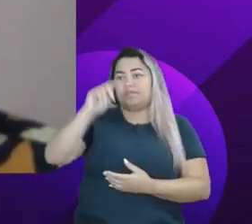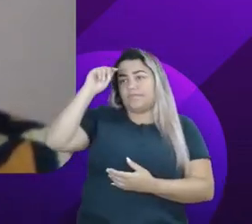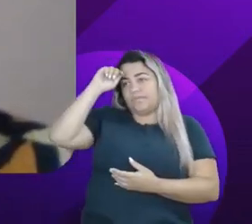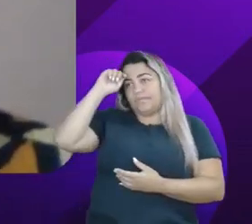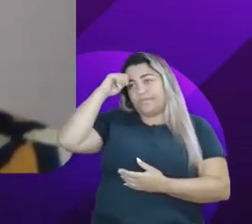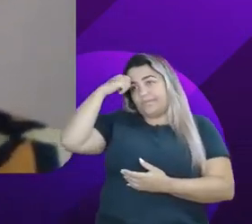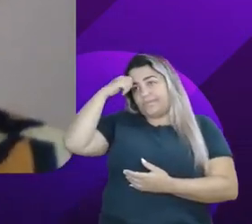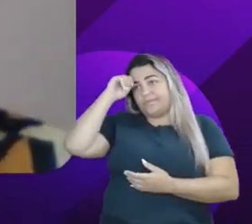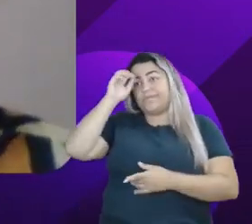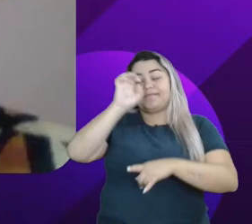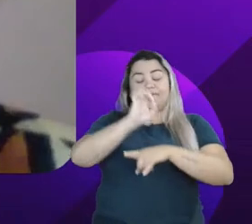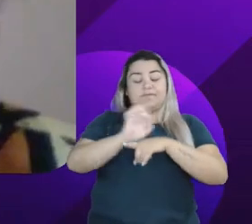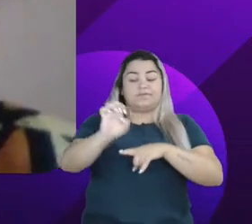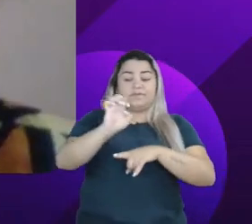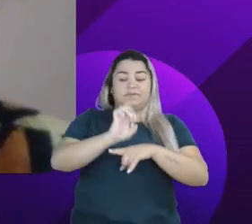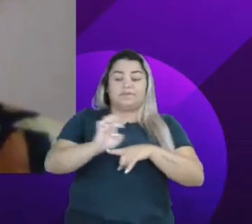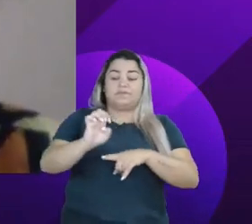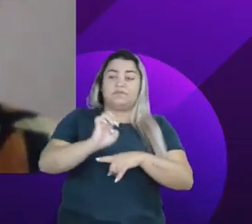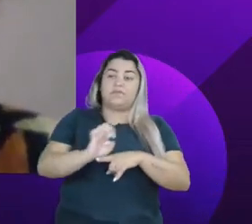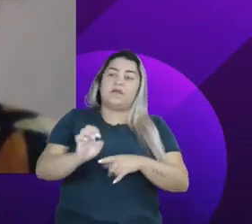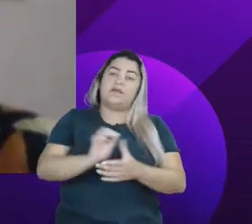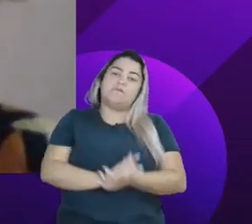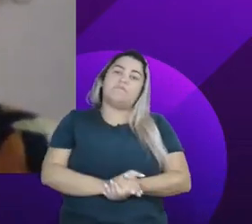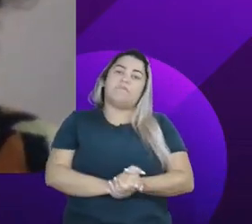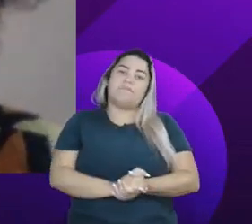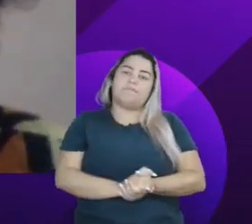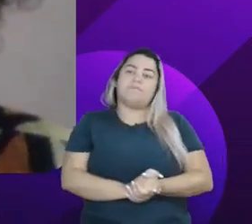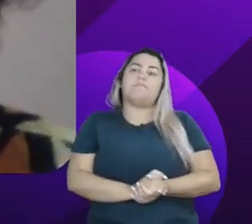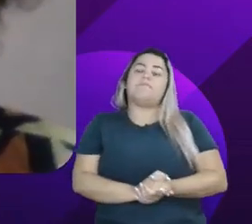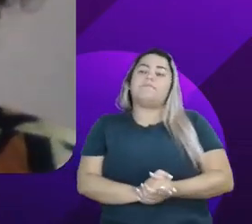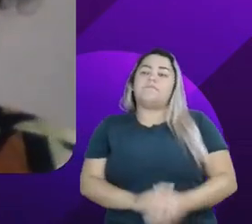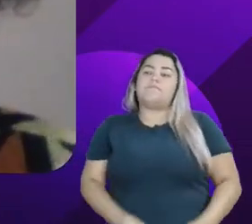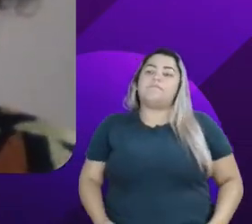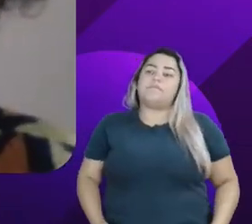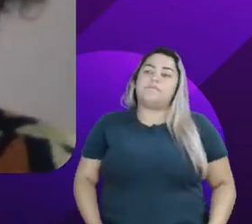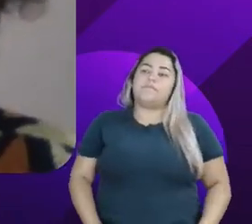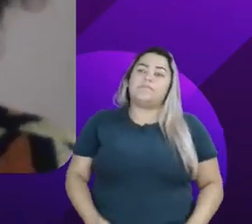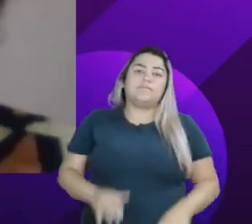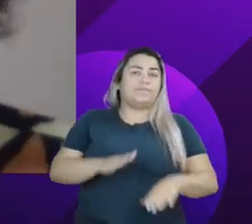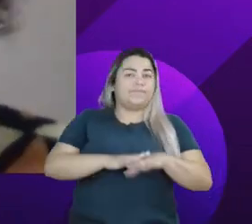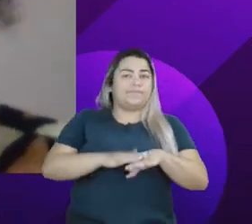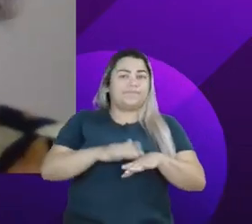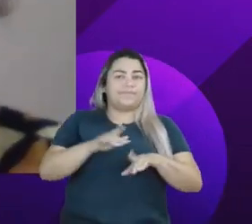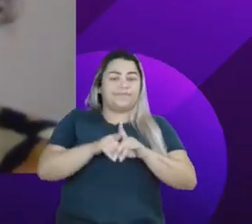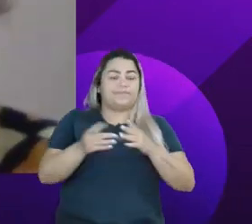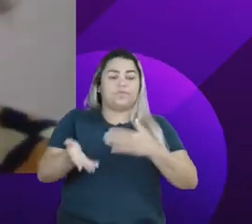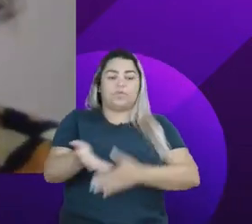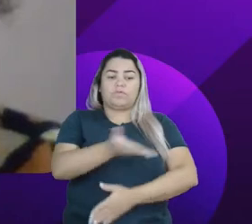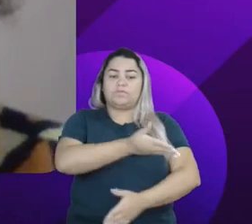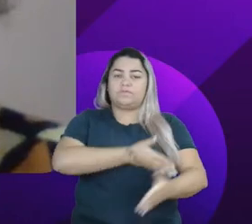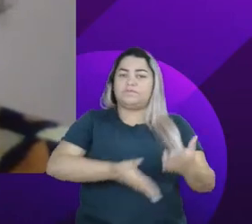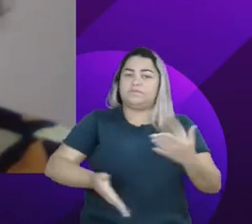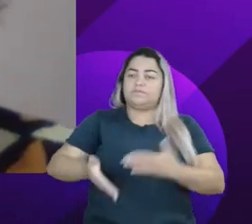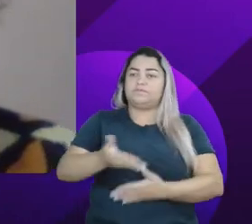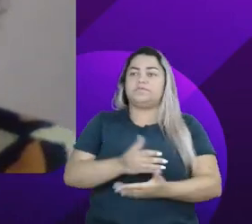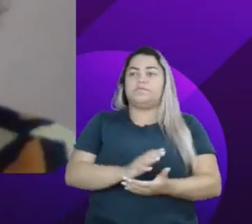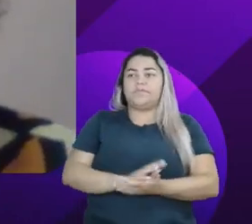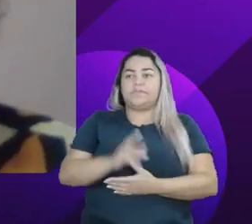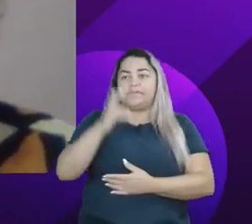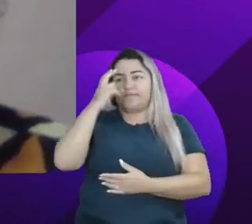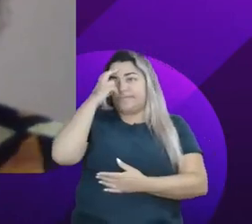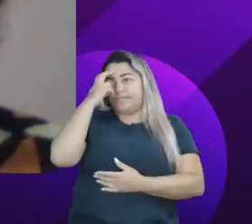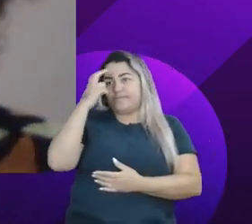aqui no nosso estado, e, a partir daí, cada vez mais fui me envolvendo nas questões